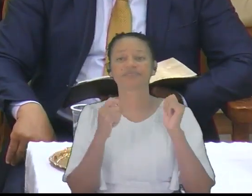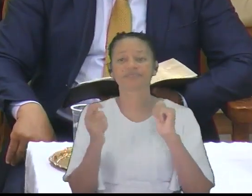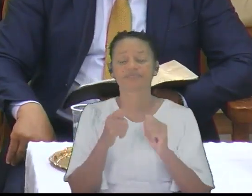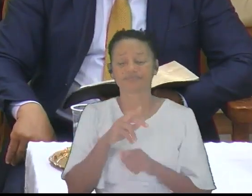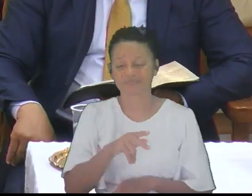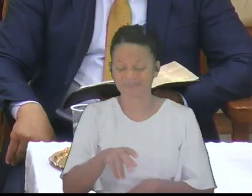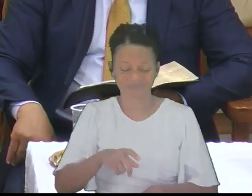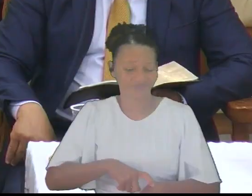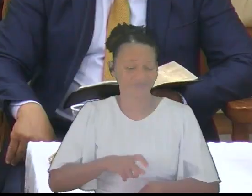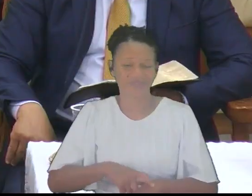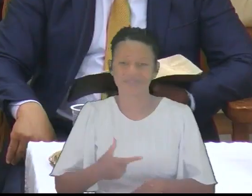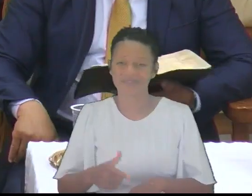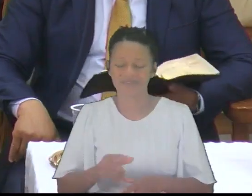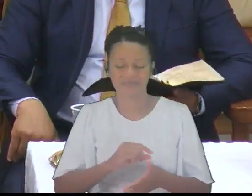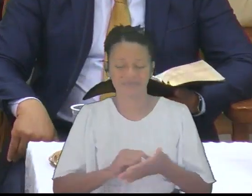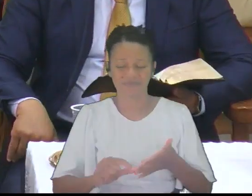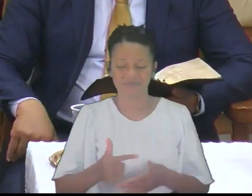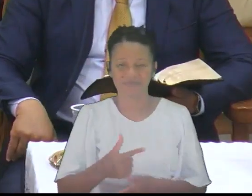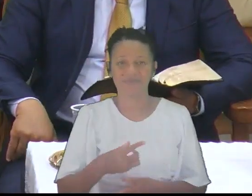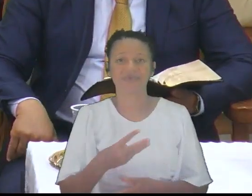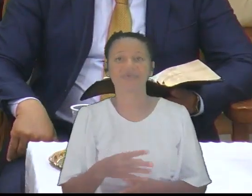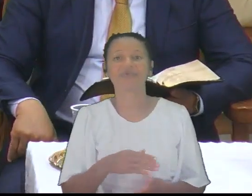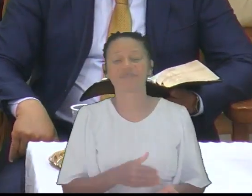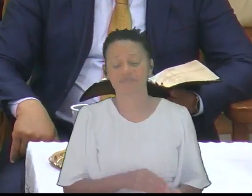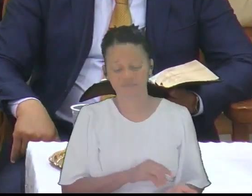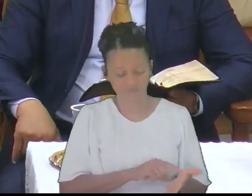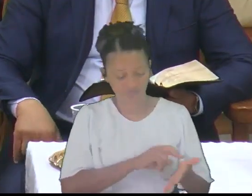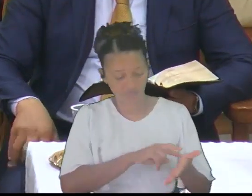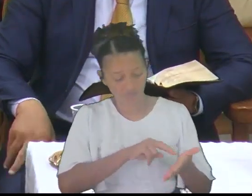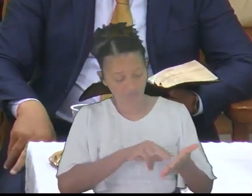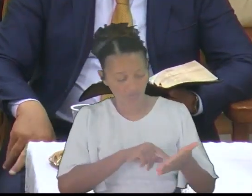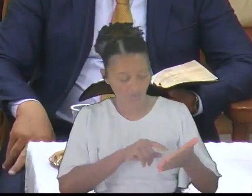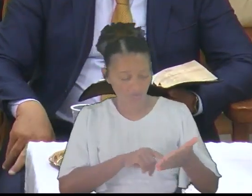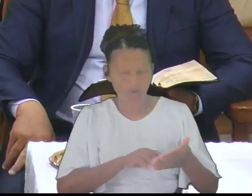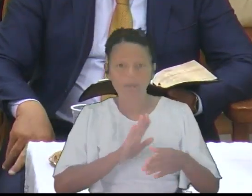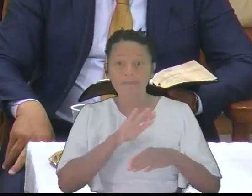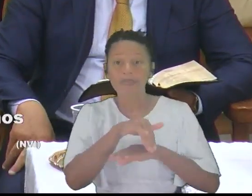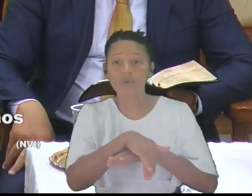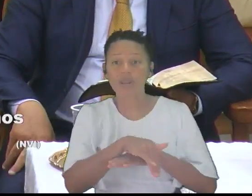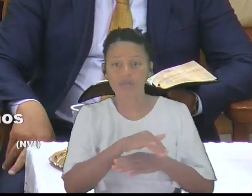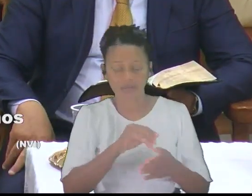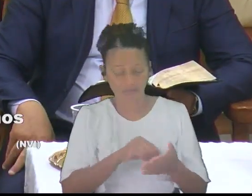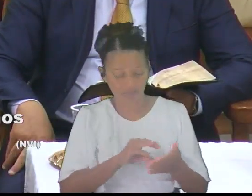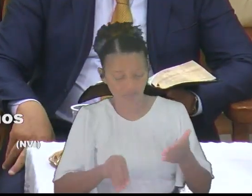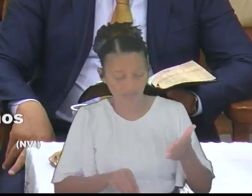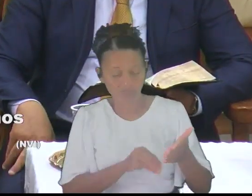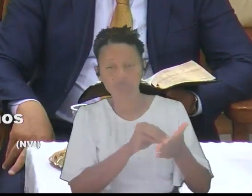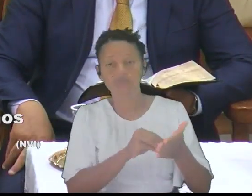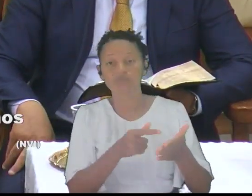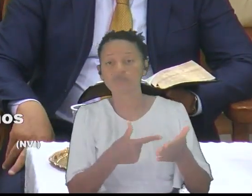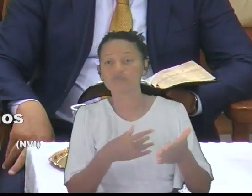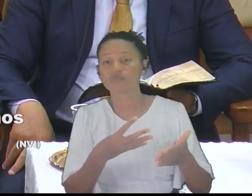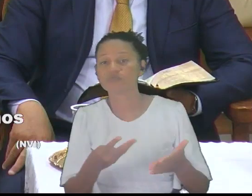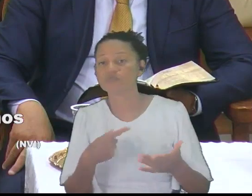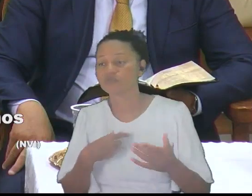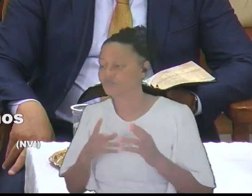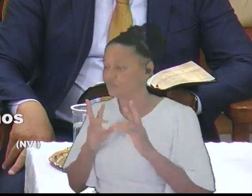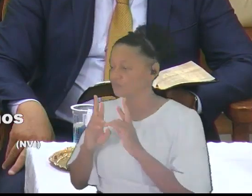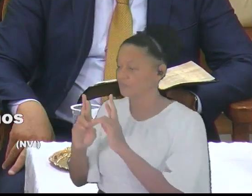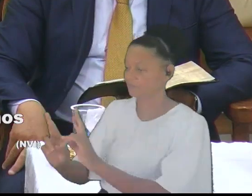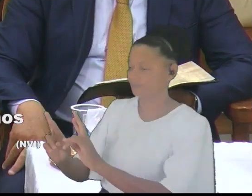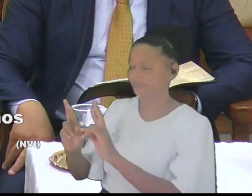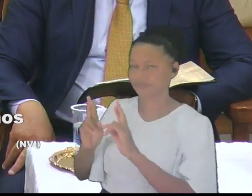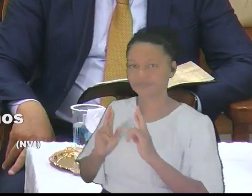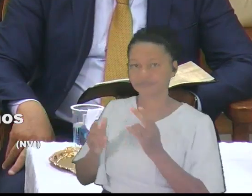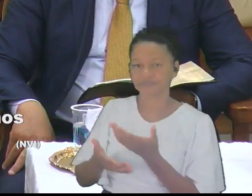dá tempo de falar no 23. Eu vou dar um pulo para o 24, que diz assim: e consideremos-nos uns aos outros,